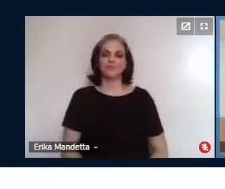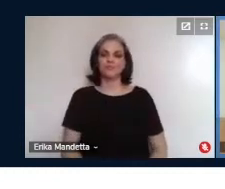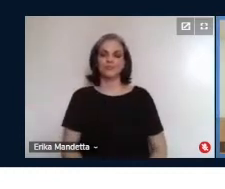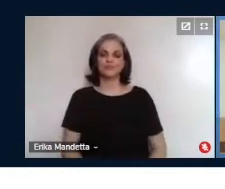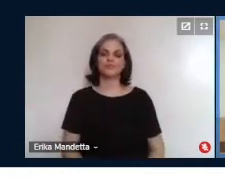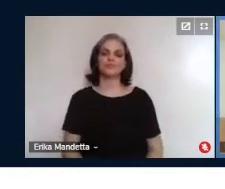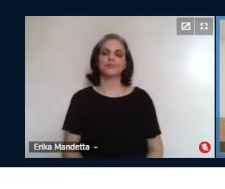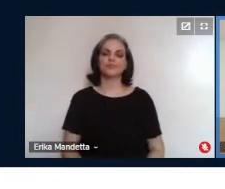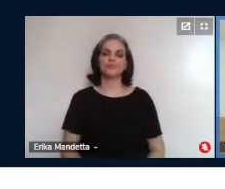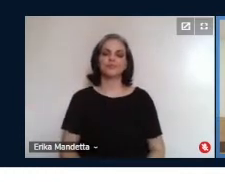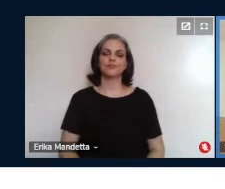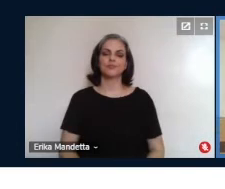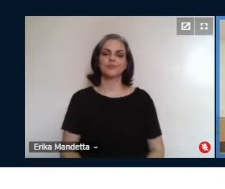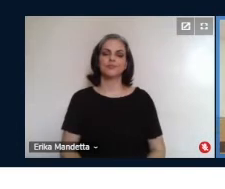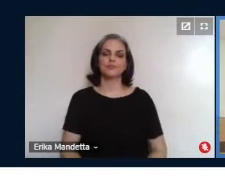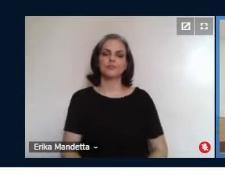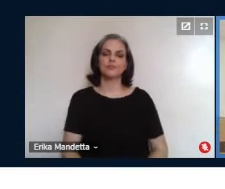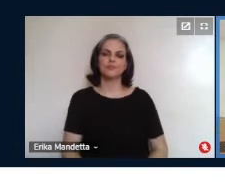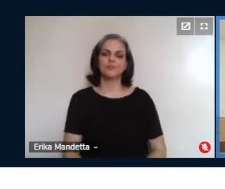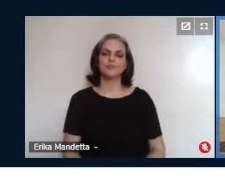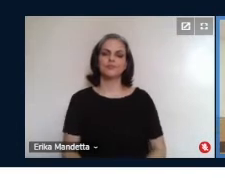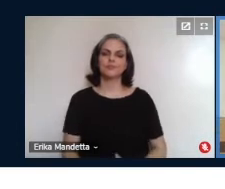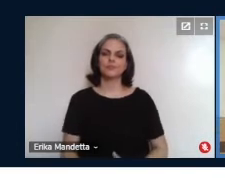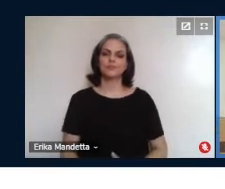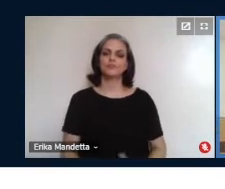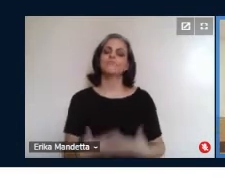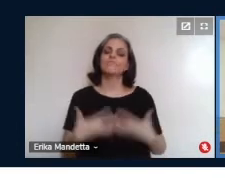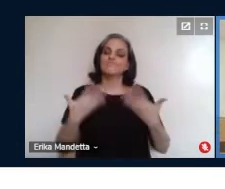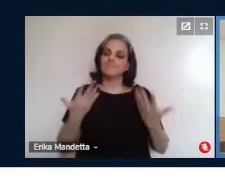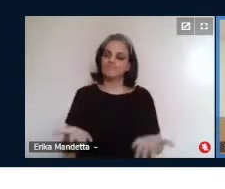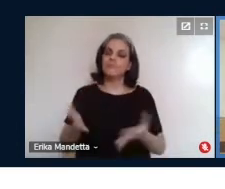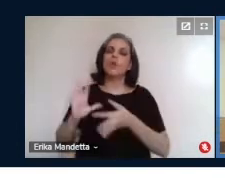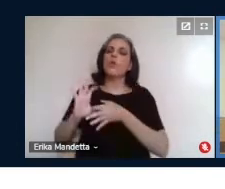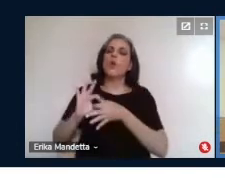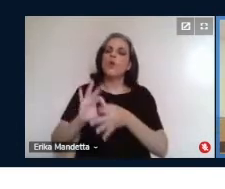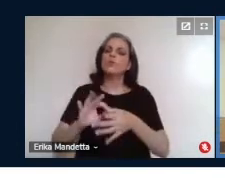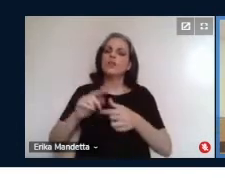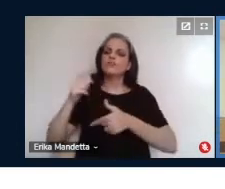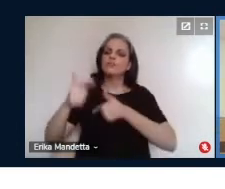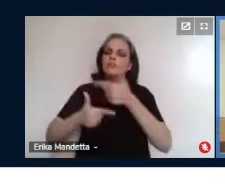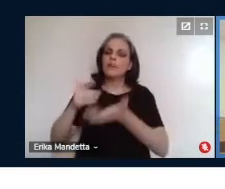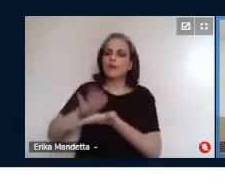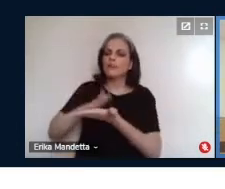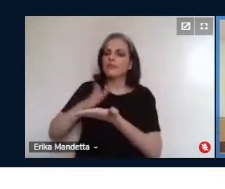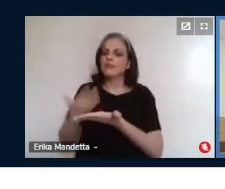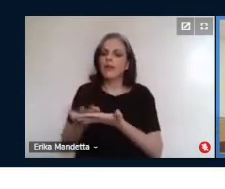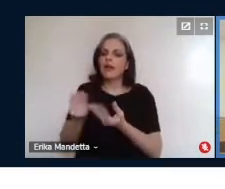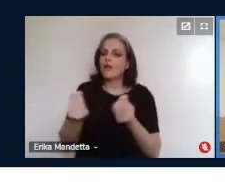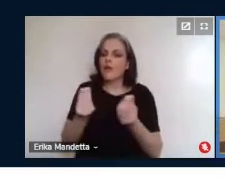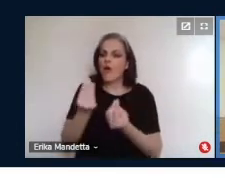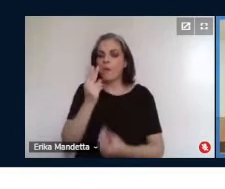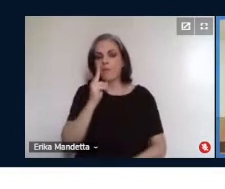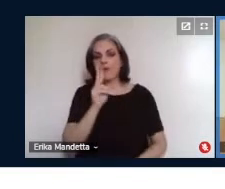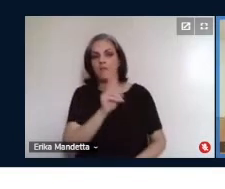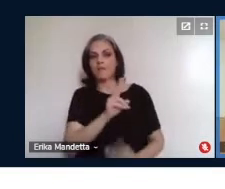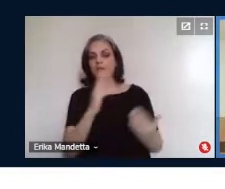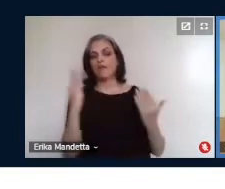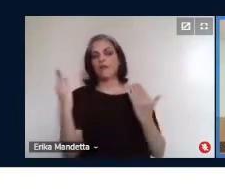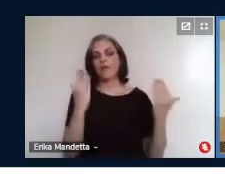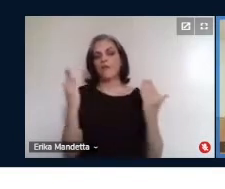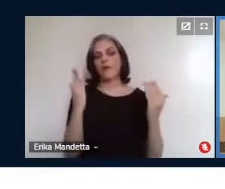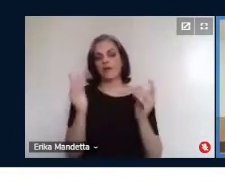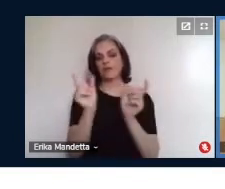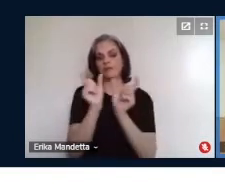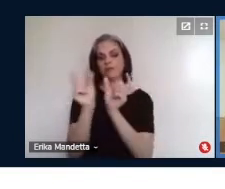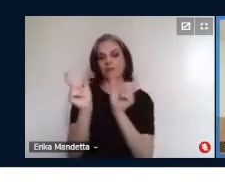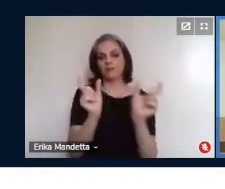Então, em relação aos contextos de atuação, a partir dos organogramas, eu